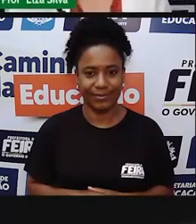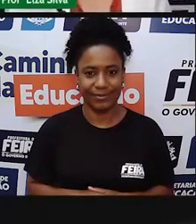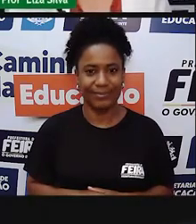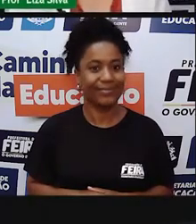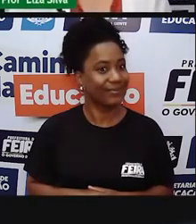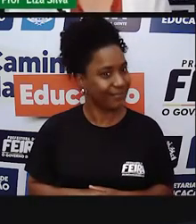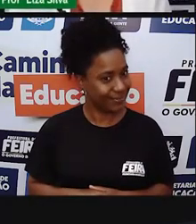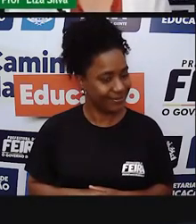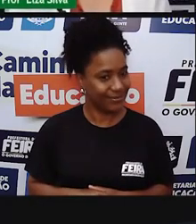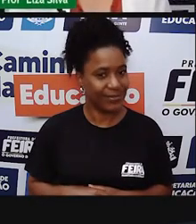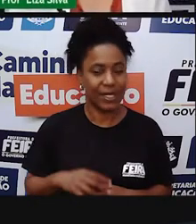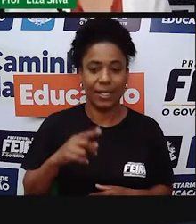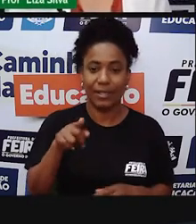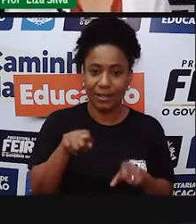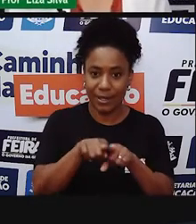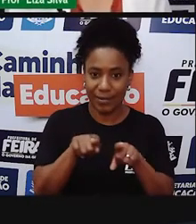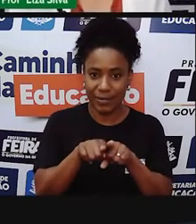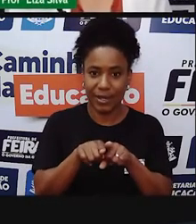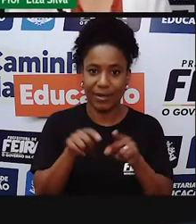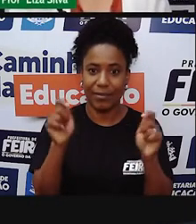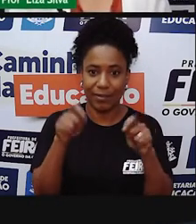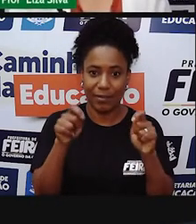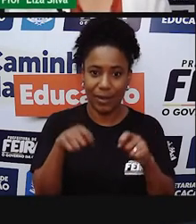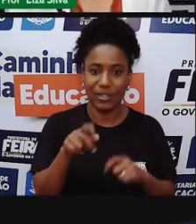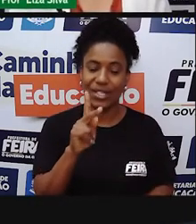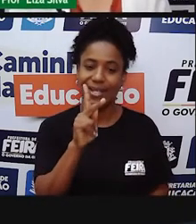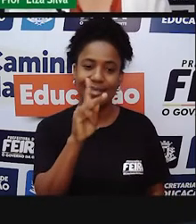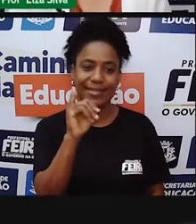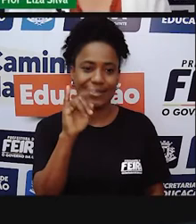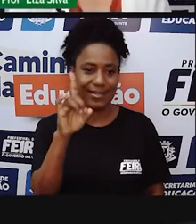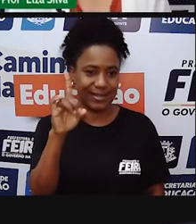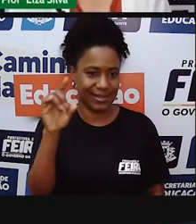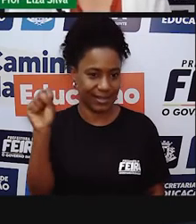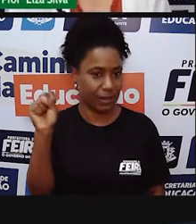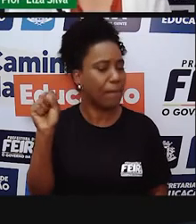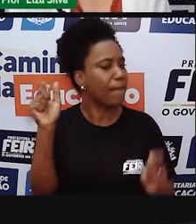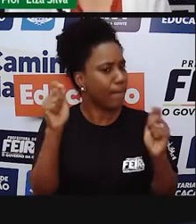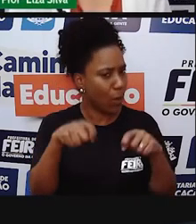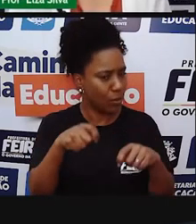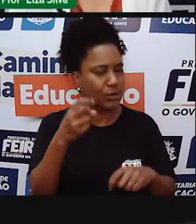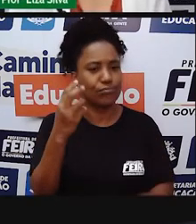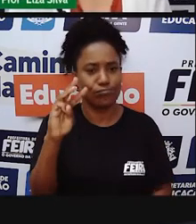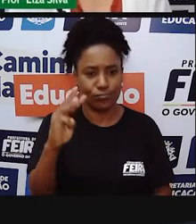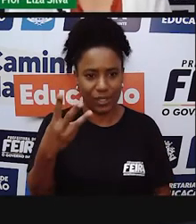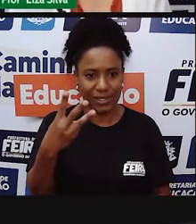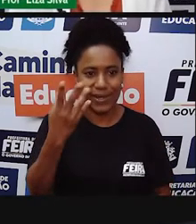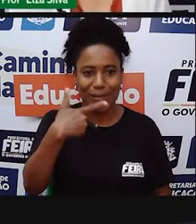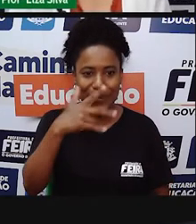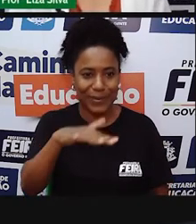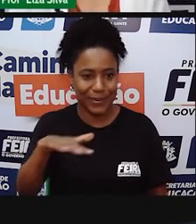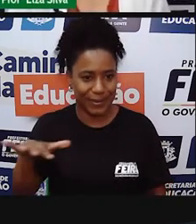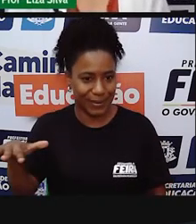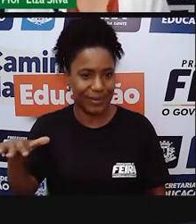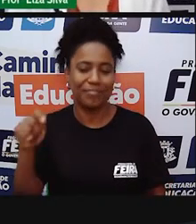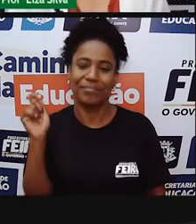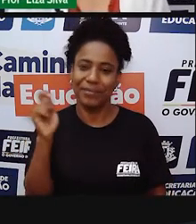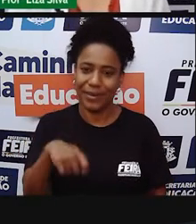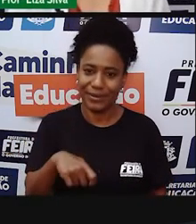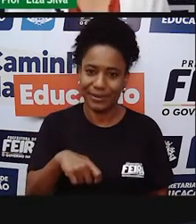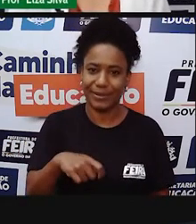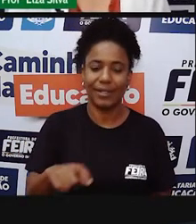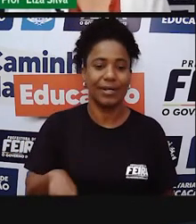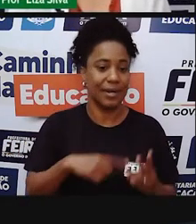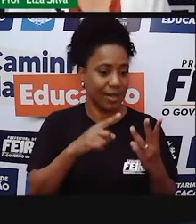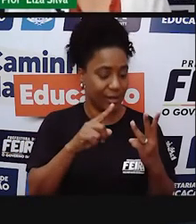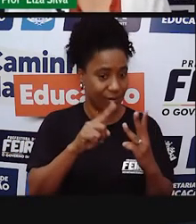Ou você também pode dizer three kids. Tá? Três filhos, três crianças. O Bart, ele é o quê do Homer e